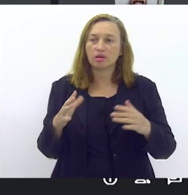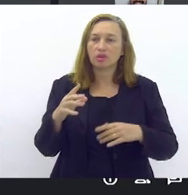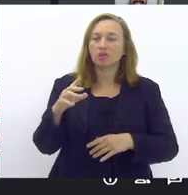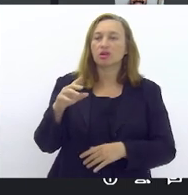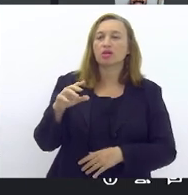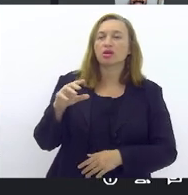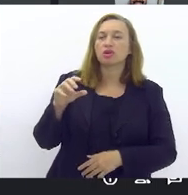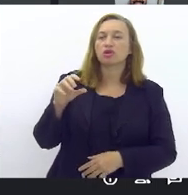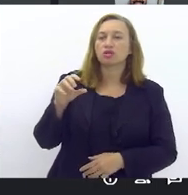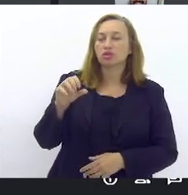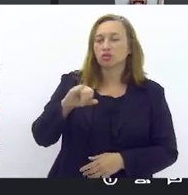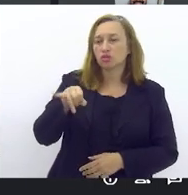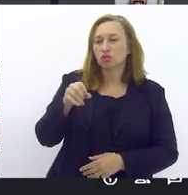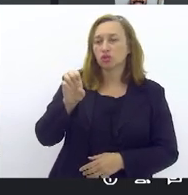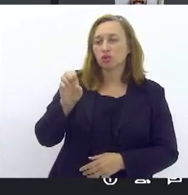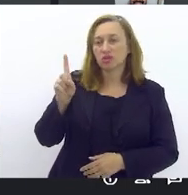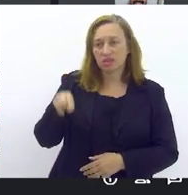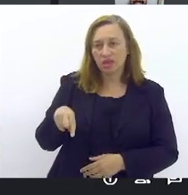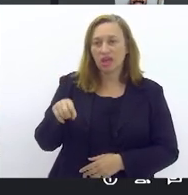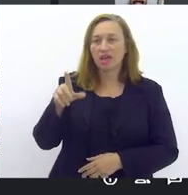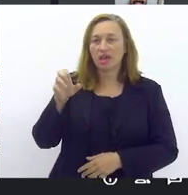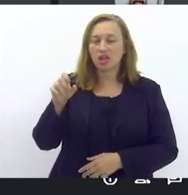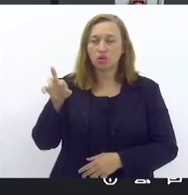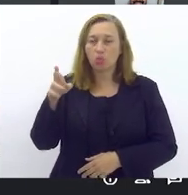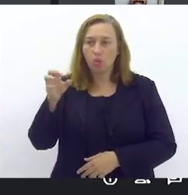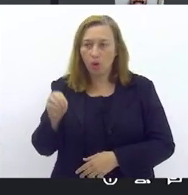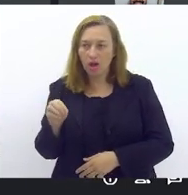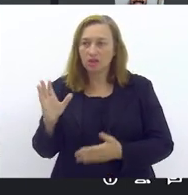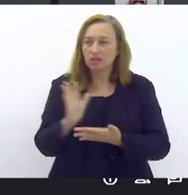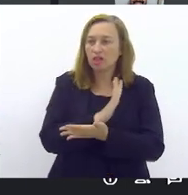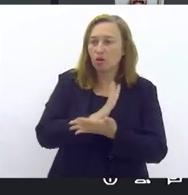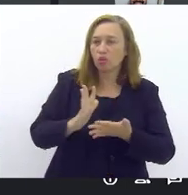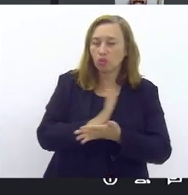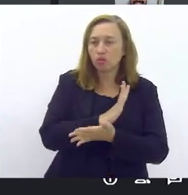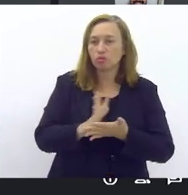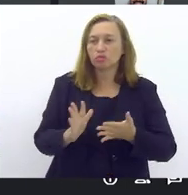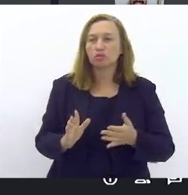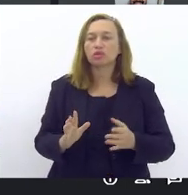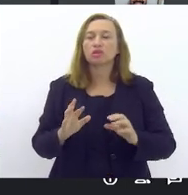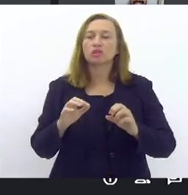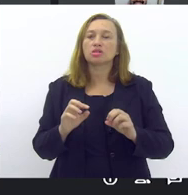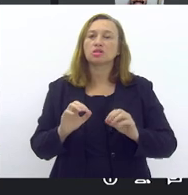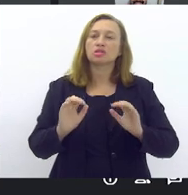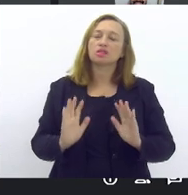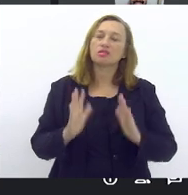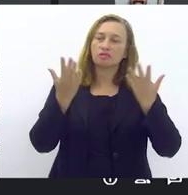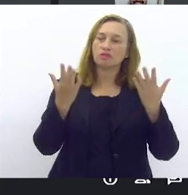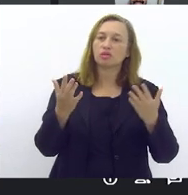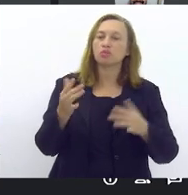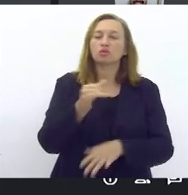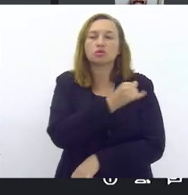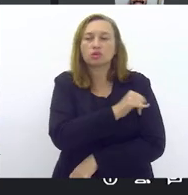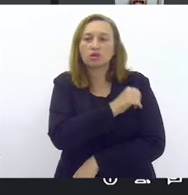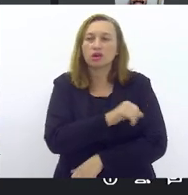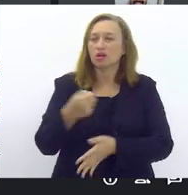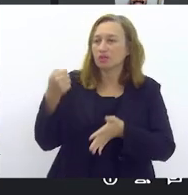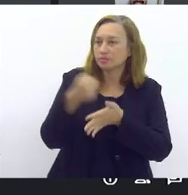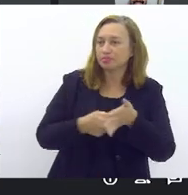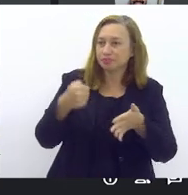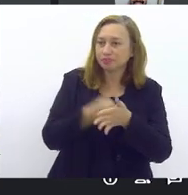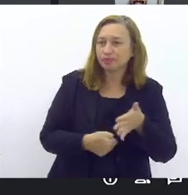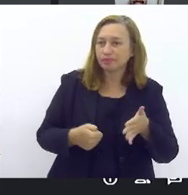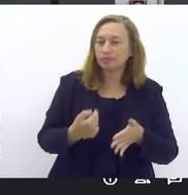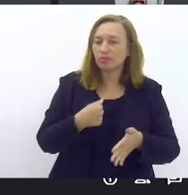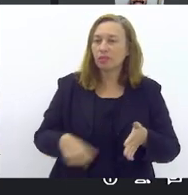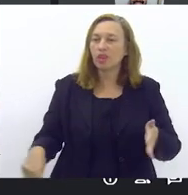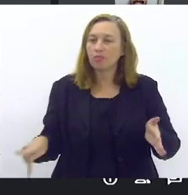ele está presente, também estive com ele participando de alguns eventos no Rio de Janeiro. E quero dizer que essa luta, da qual eu